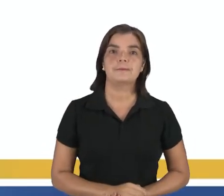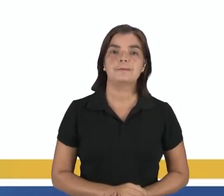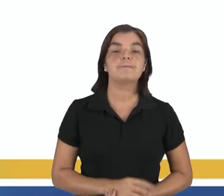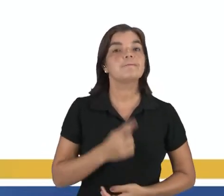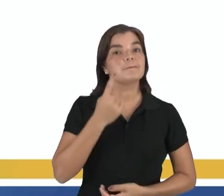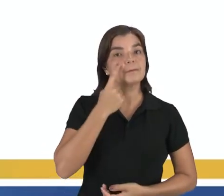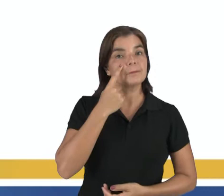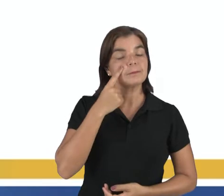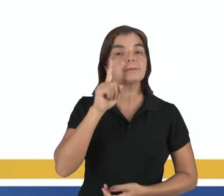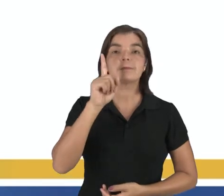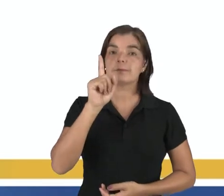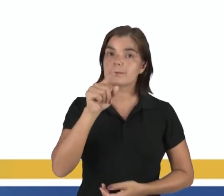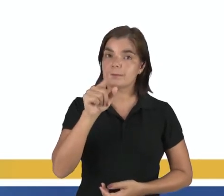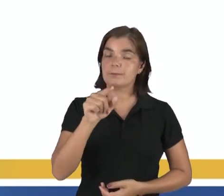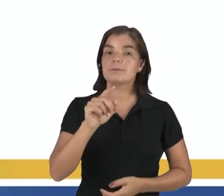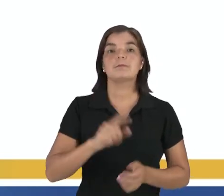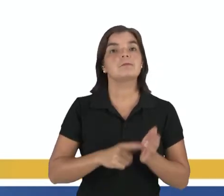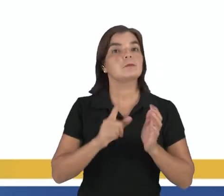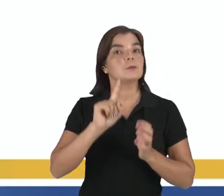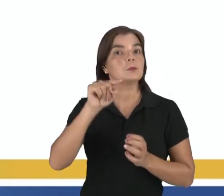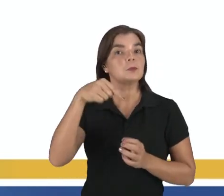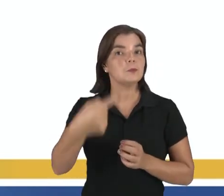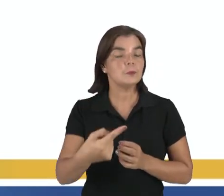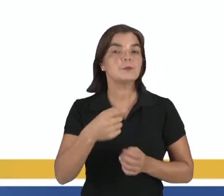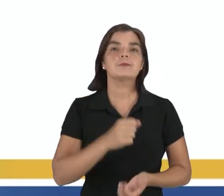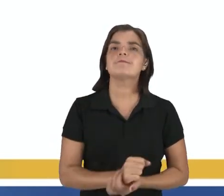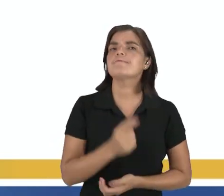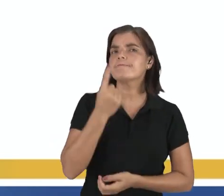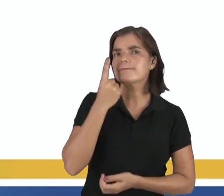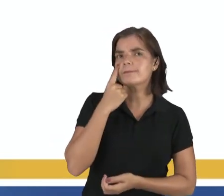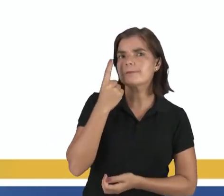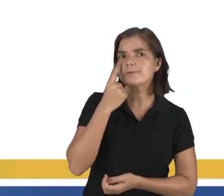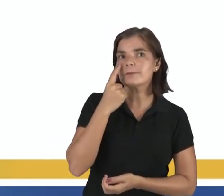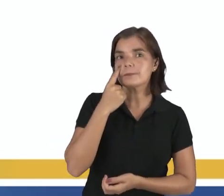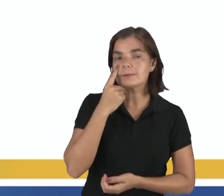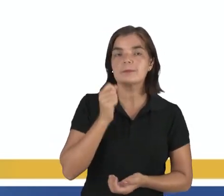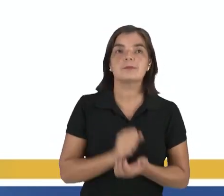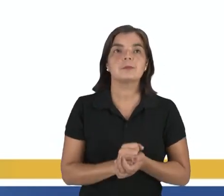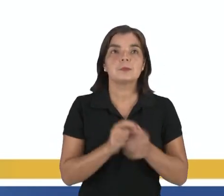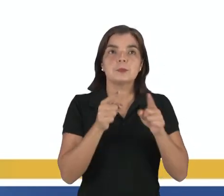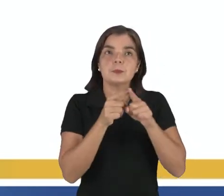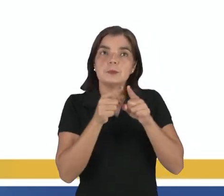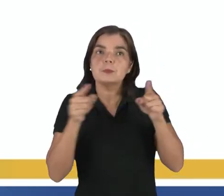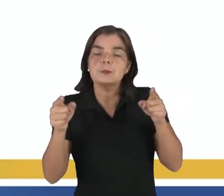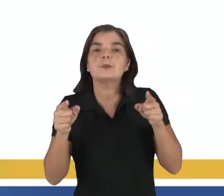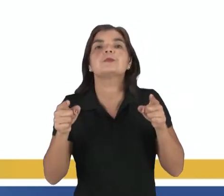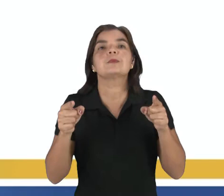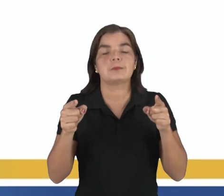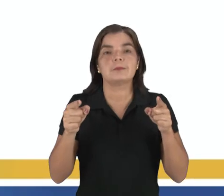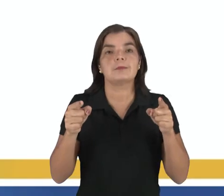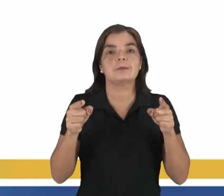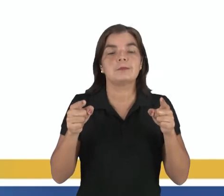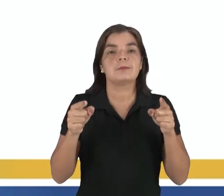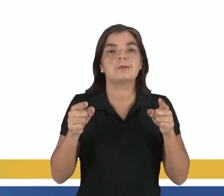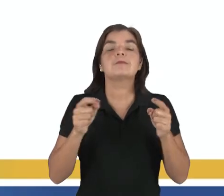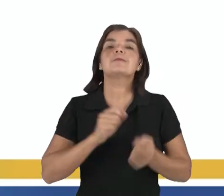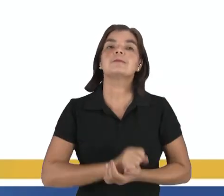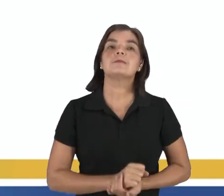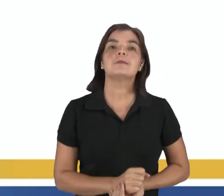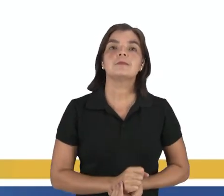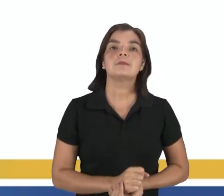que aí é um termo posterior. Então, verifique que nós temos uma terna aí, né, nessa